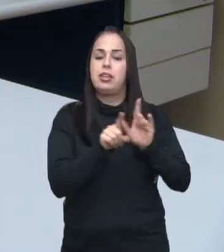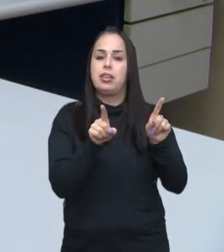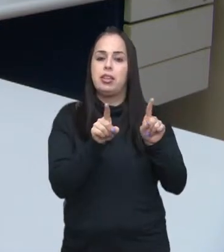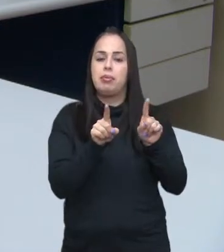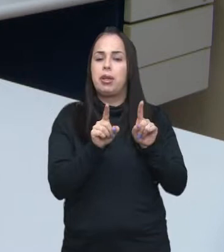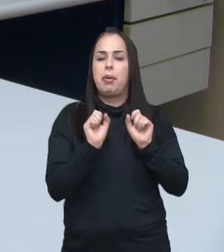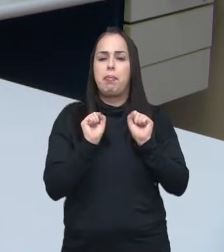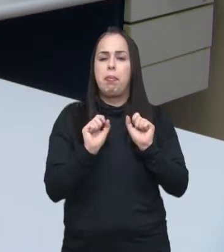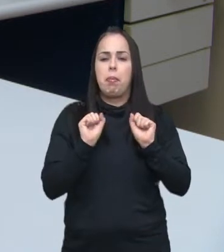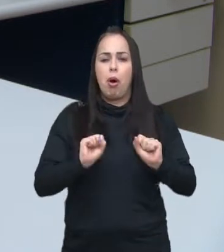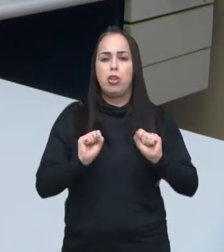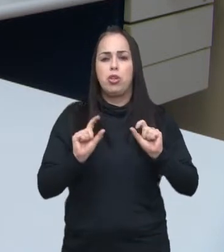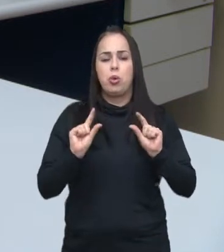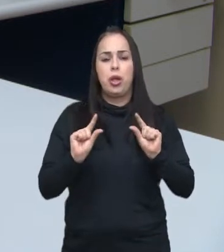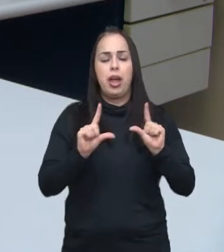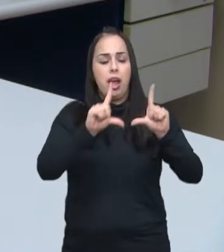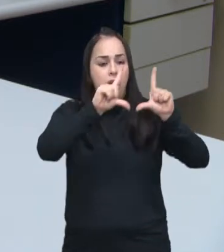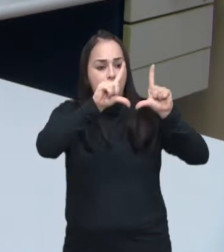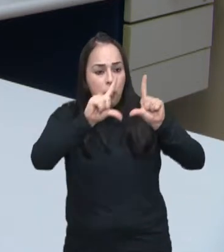municipais para que a gente possa